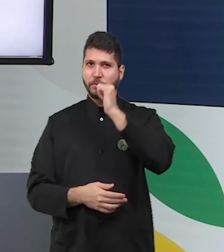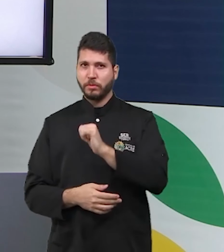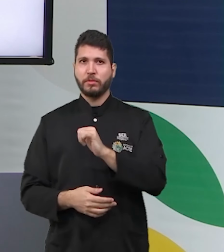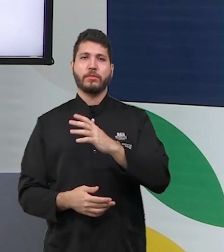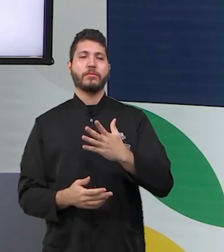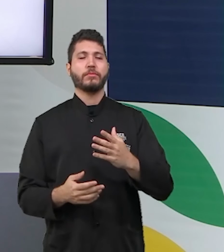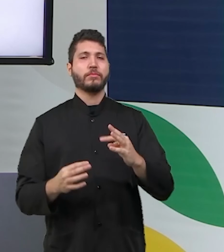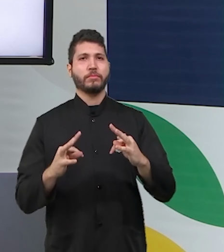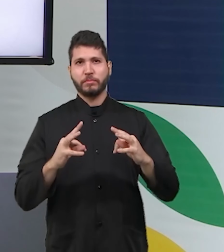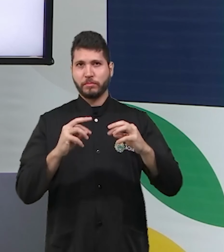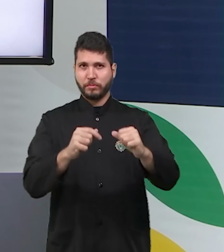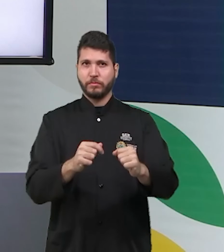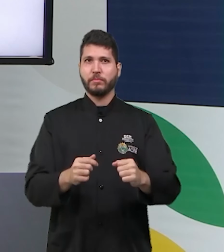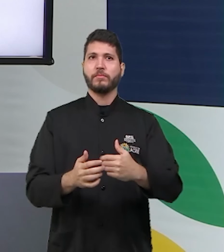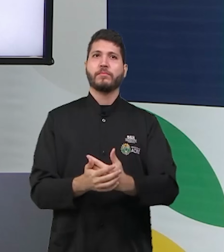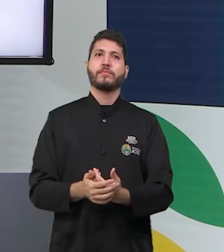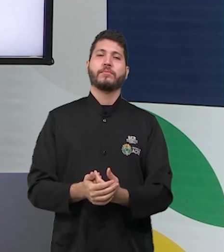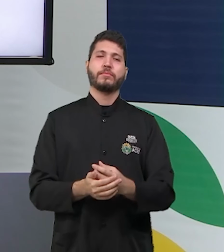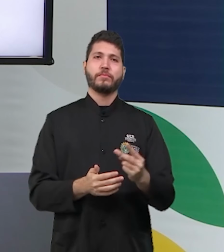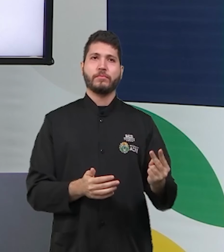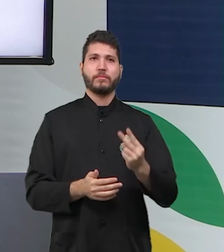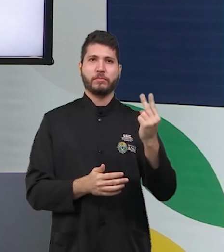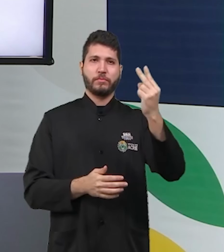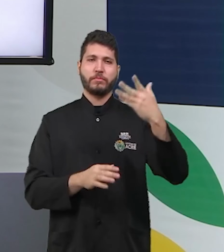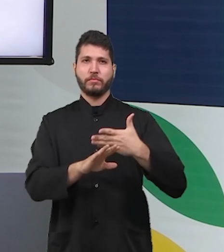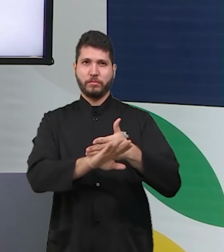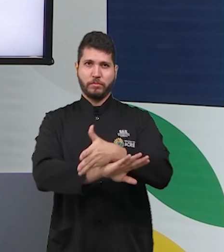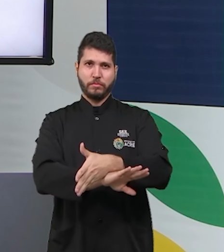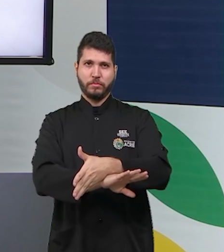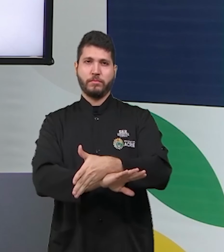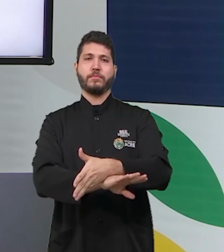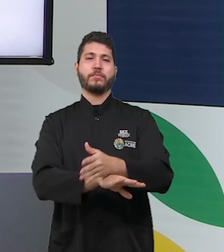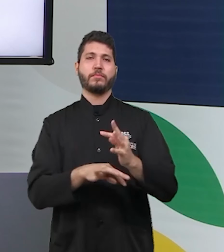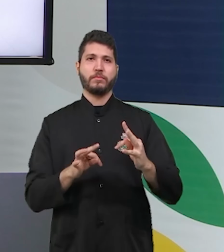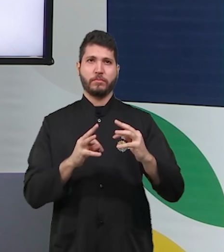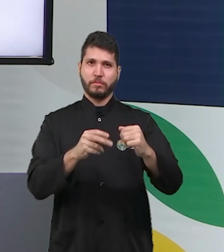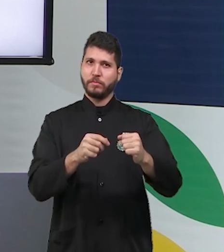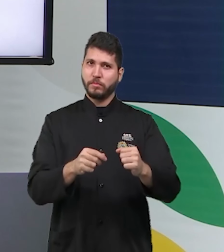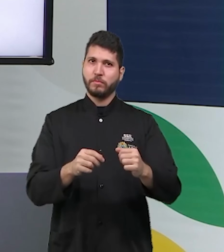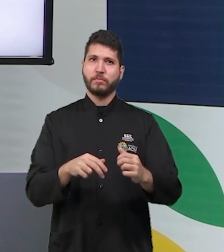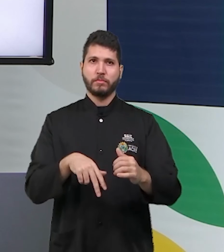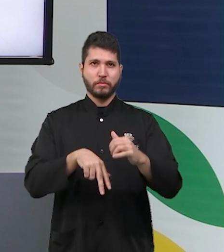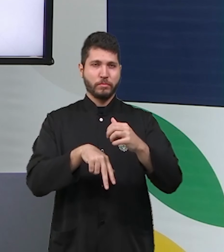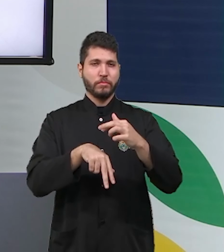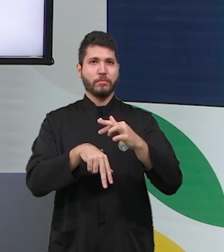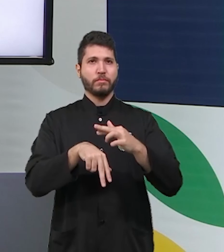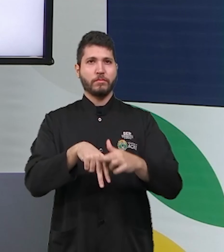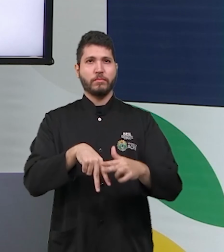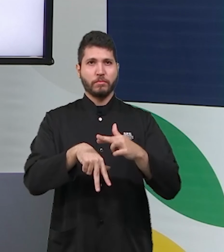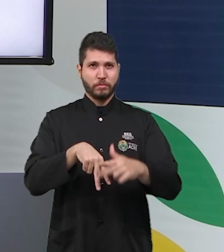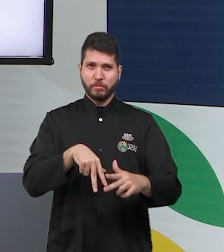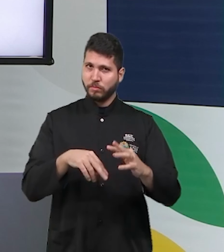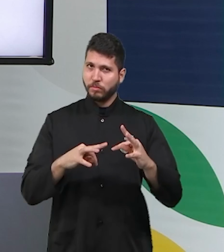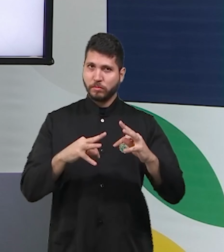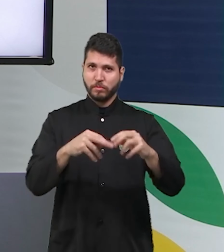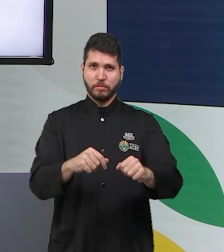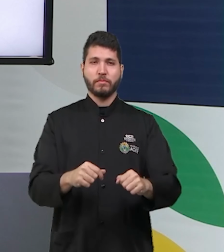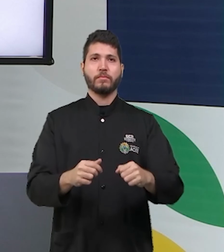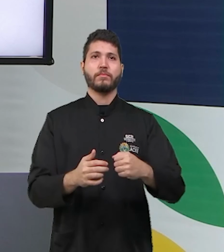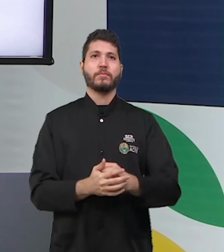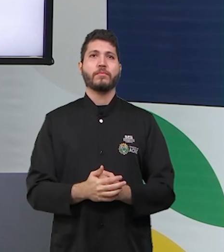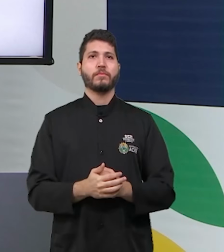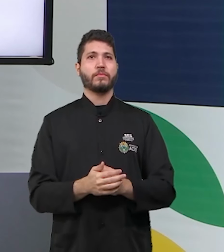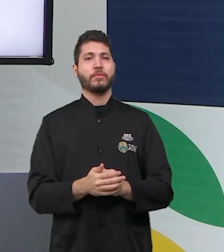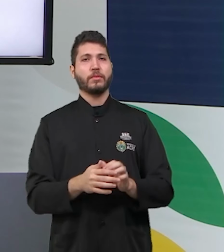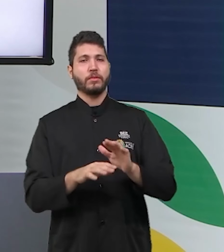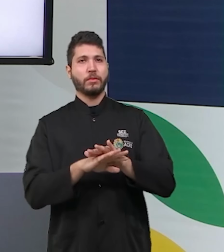consigam praticar, eu estou oferecendo esse acesso, estou enfrentando essa barreira, estou enfrentando esse preconceito, esse estereótipo de que aquele esporte